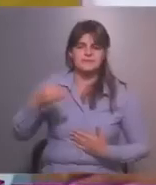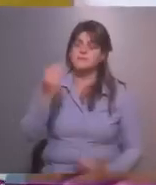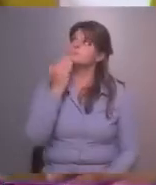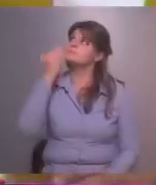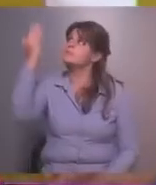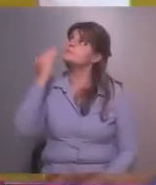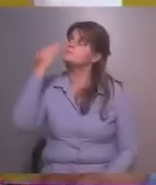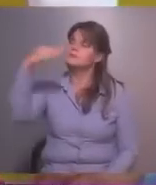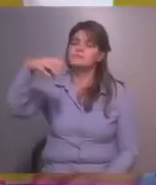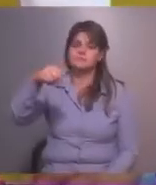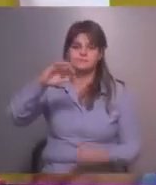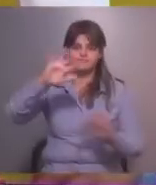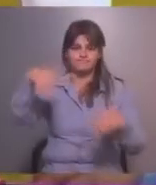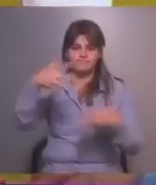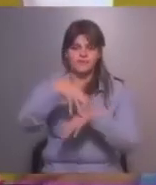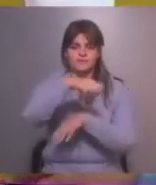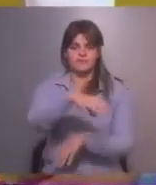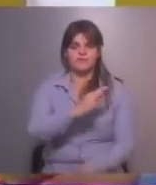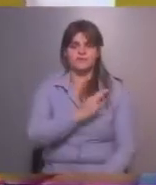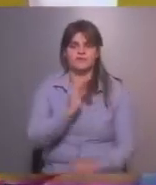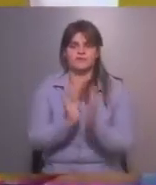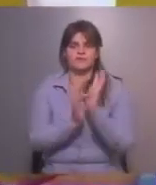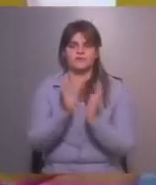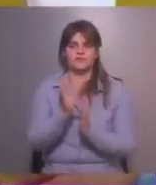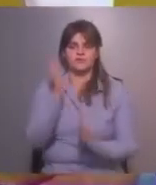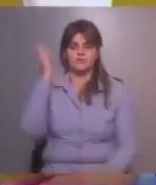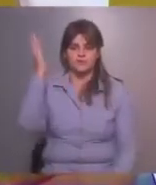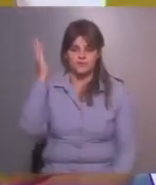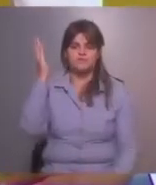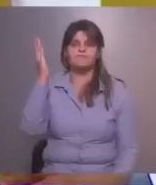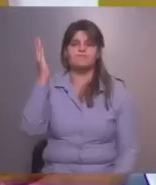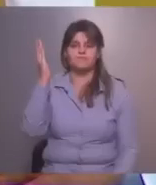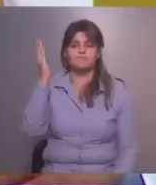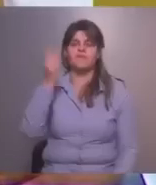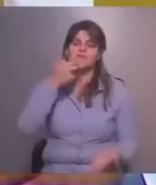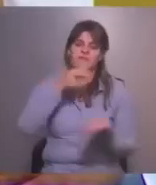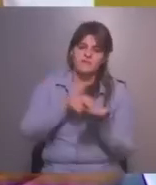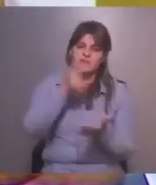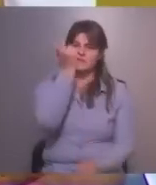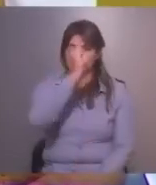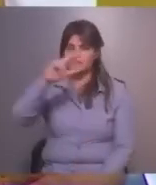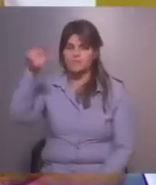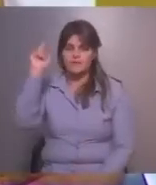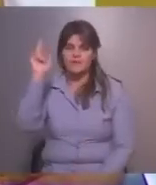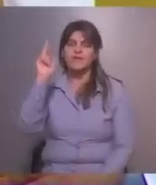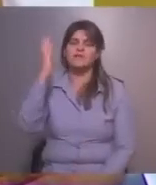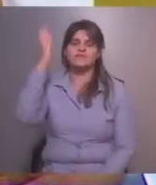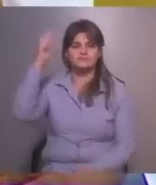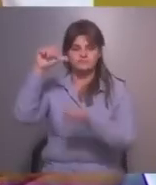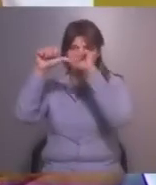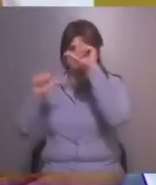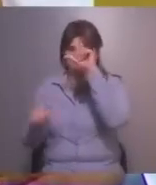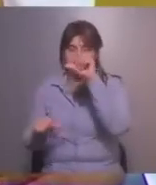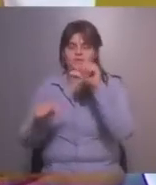em toda a parte por nosso Senhor Jesus Cristo, verdadeiro e eterno sacerdote, oferecendo-se como vítima